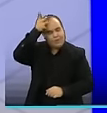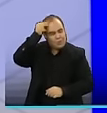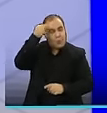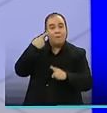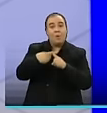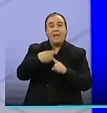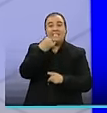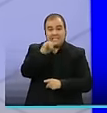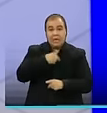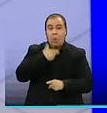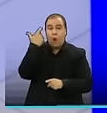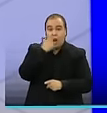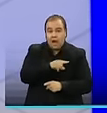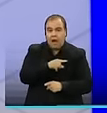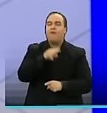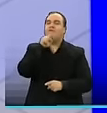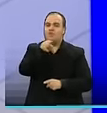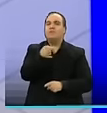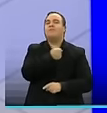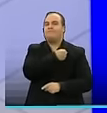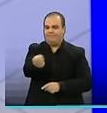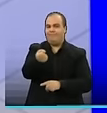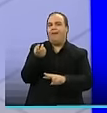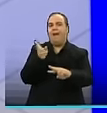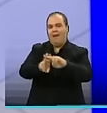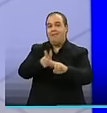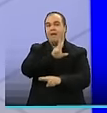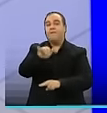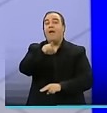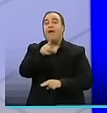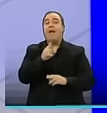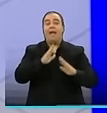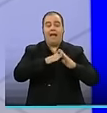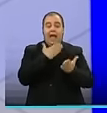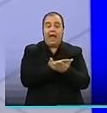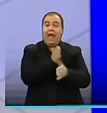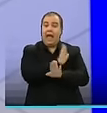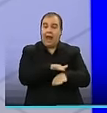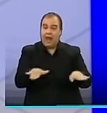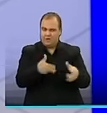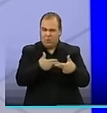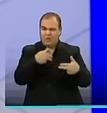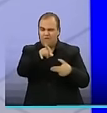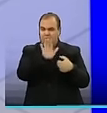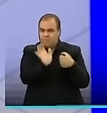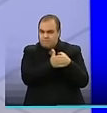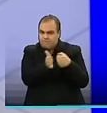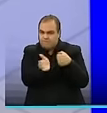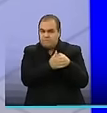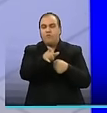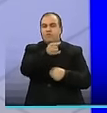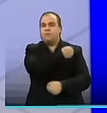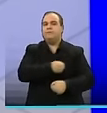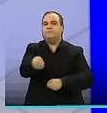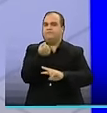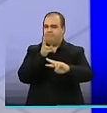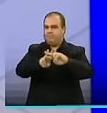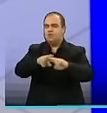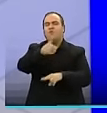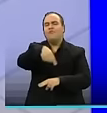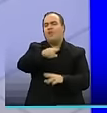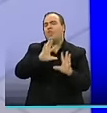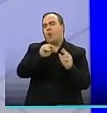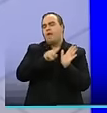estar na cadeia ano que vem, por causa dos desvios que tem acontecido de creches, que você sabe muito bem que você está escondendo. Vocês estão todos aqui. Isso